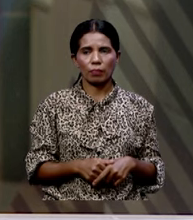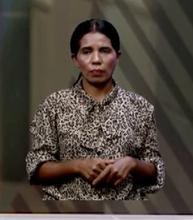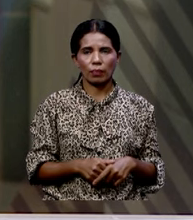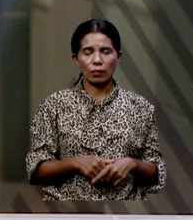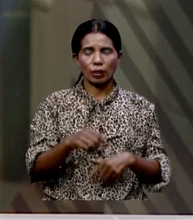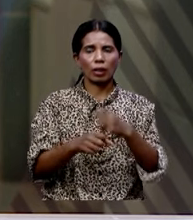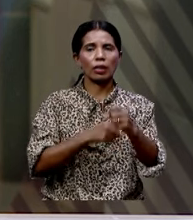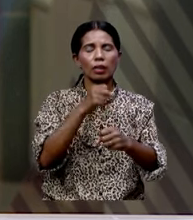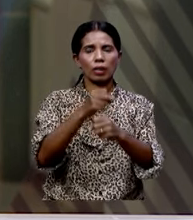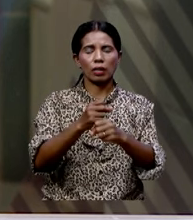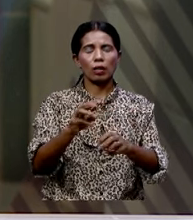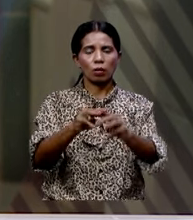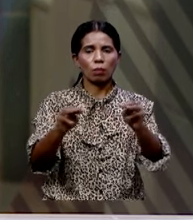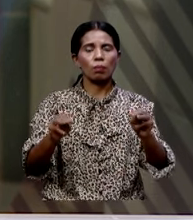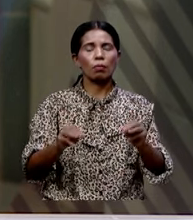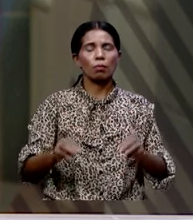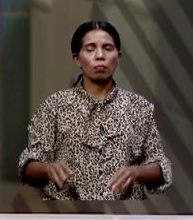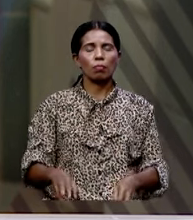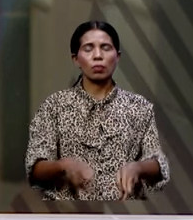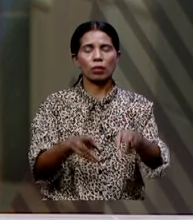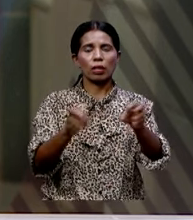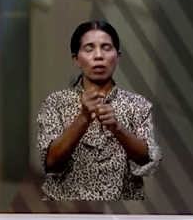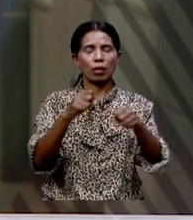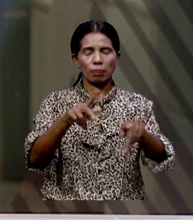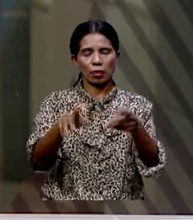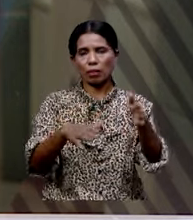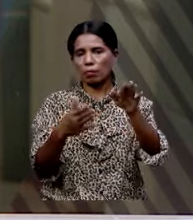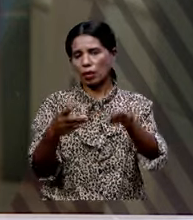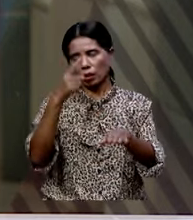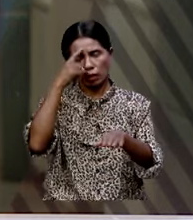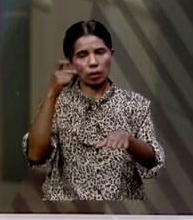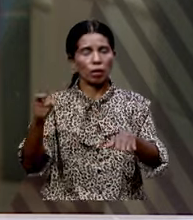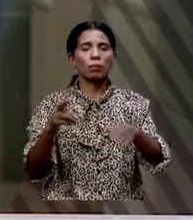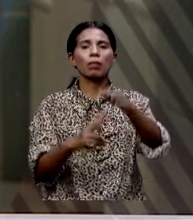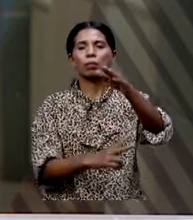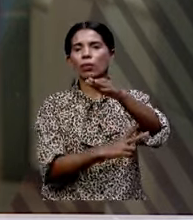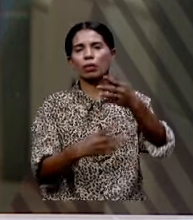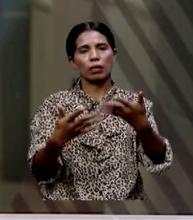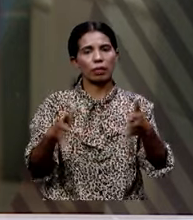Cada tina mota sarea la con com dan de vida tamba ponti leia.